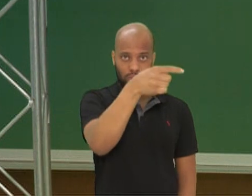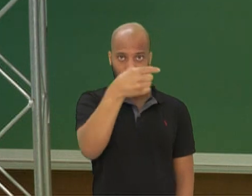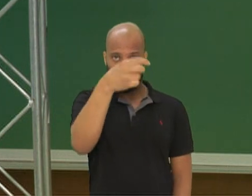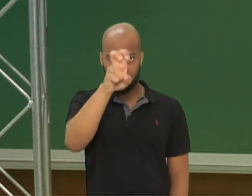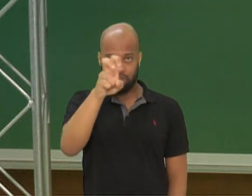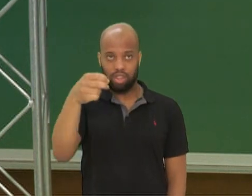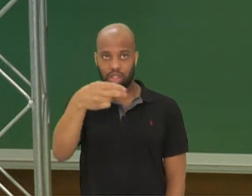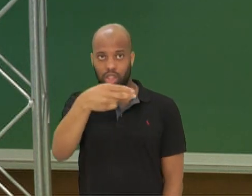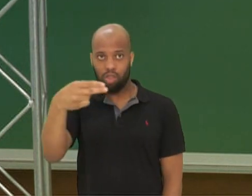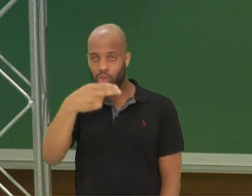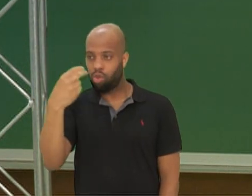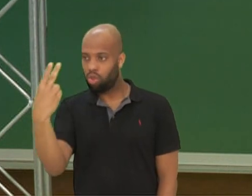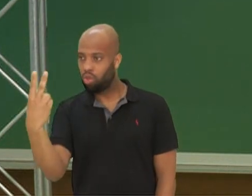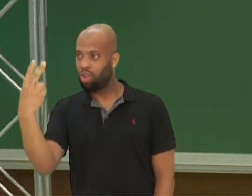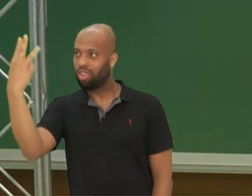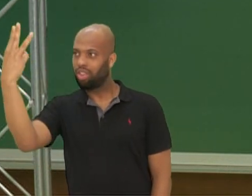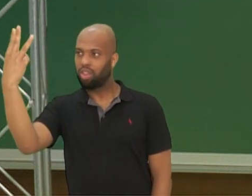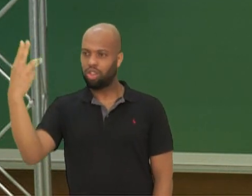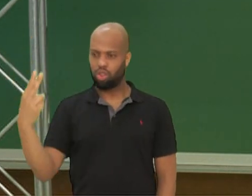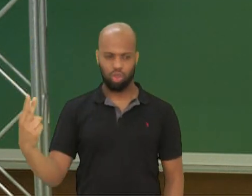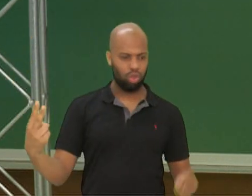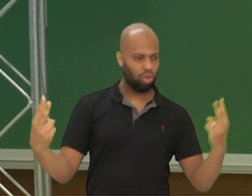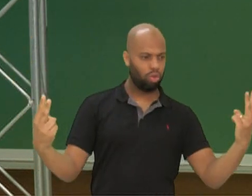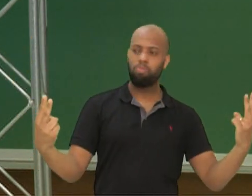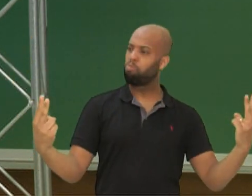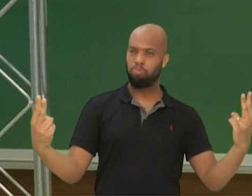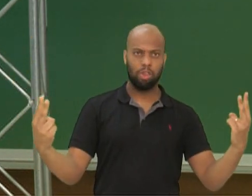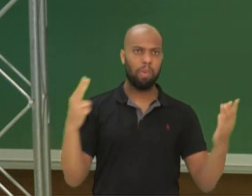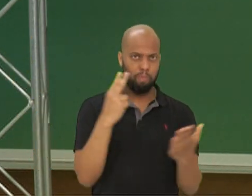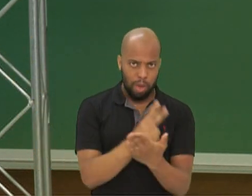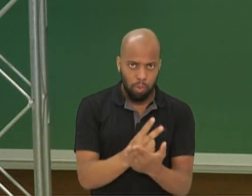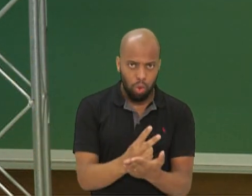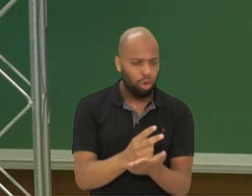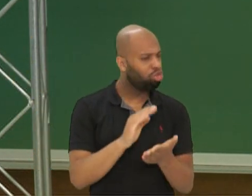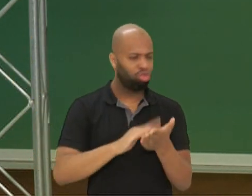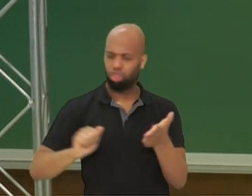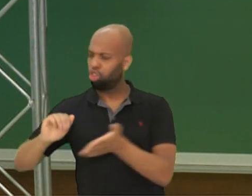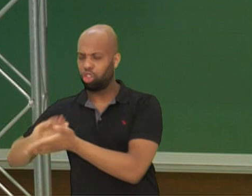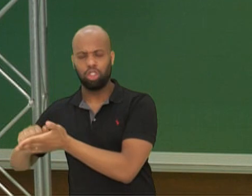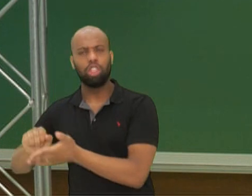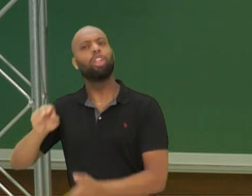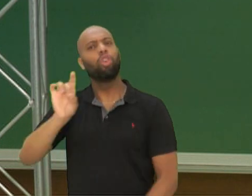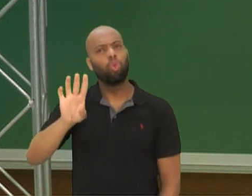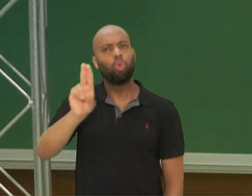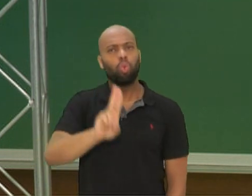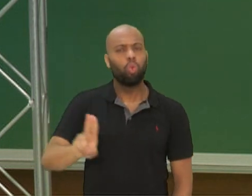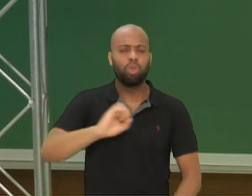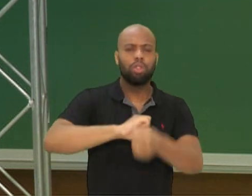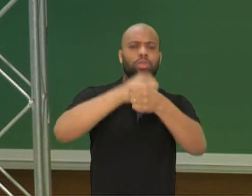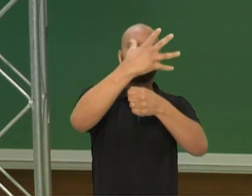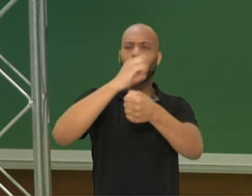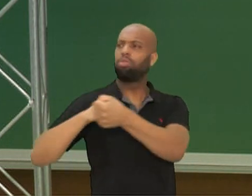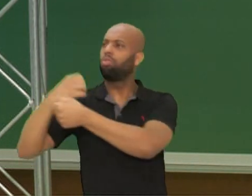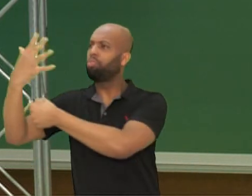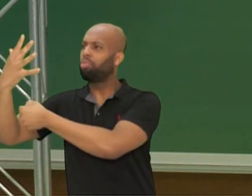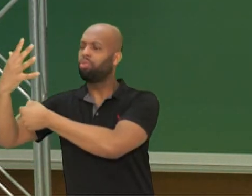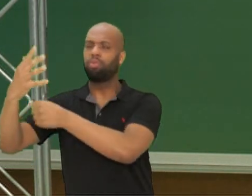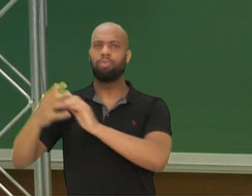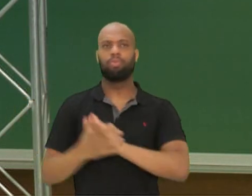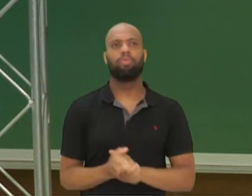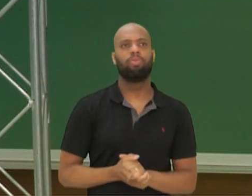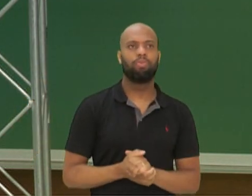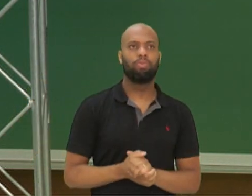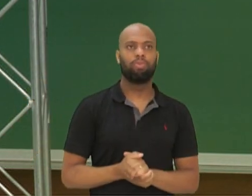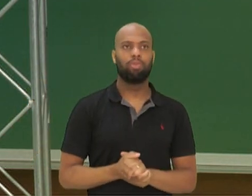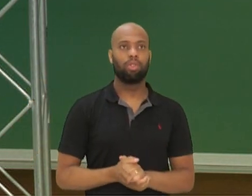bases estão iguais, olha só, base aqui é 2, a base dessa potência também é 2. Então eu